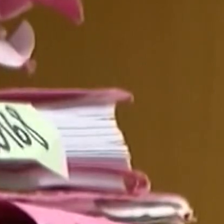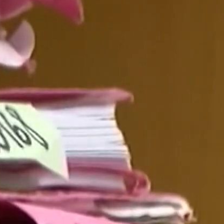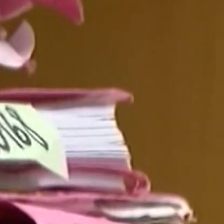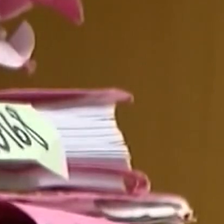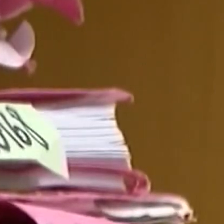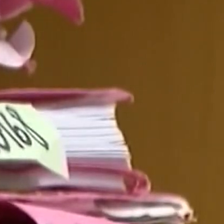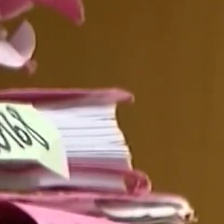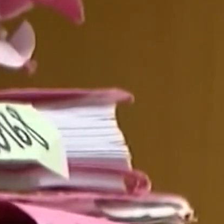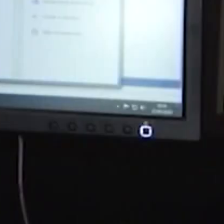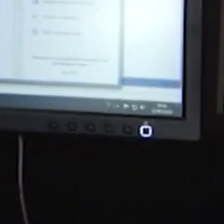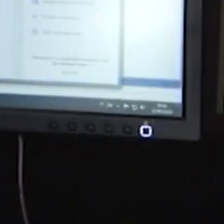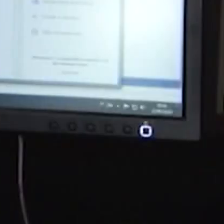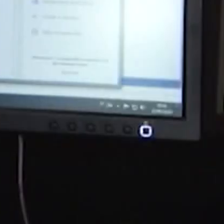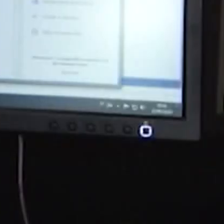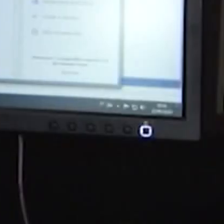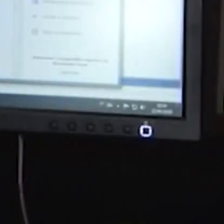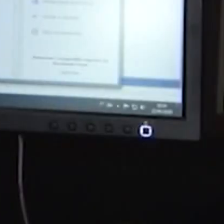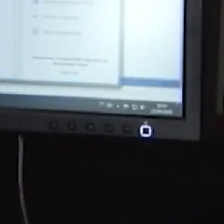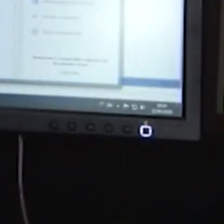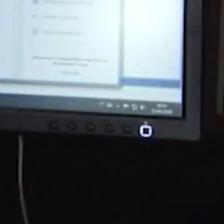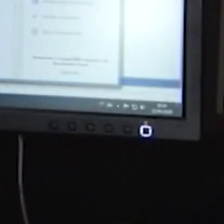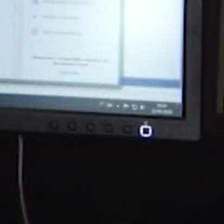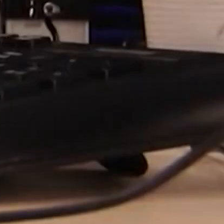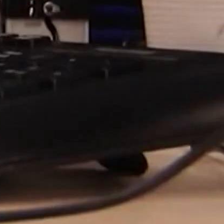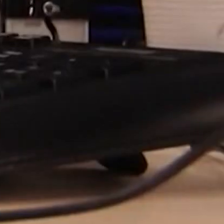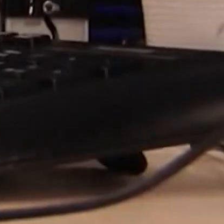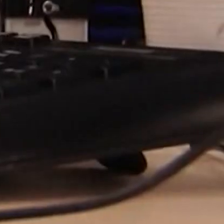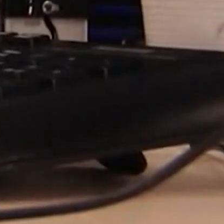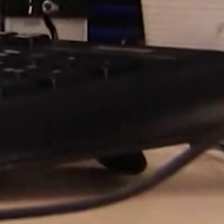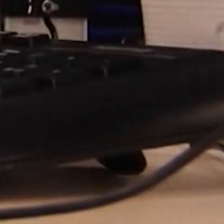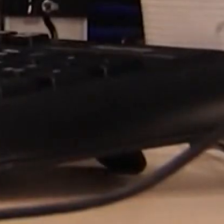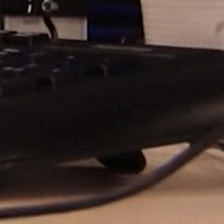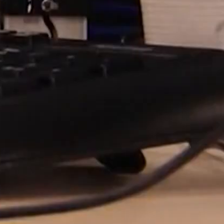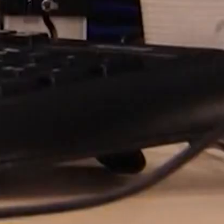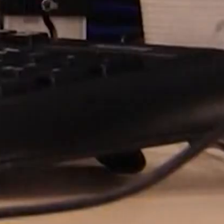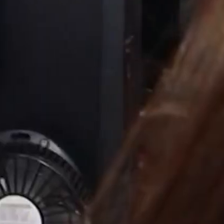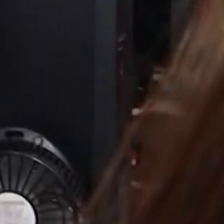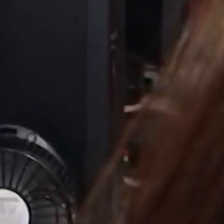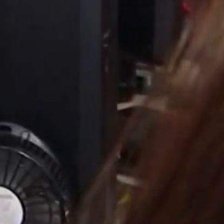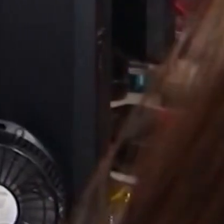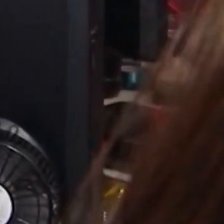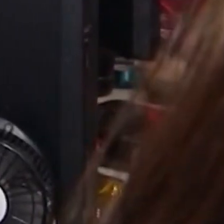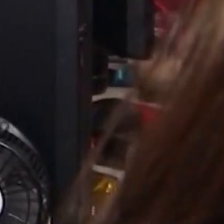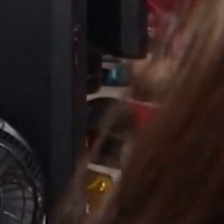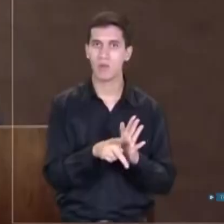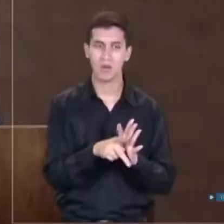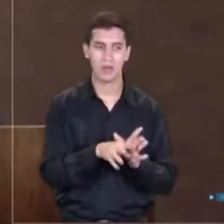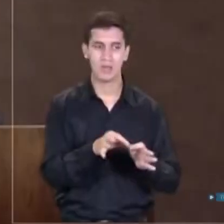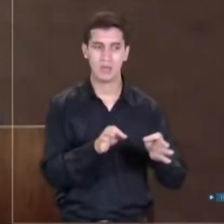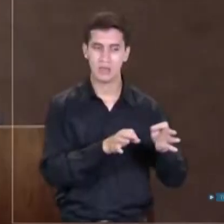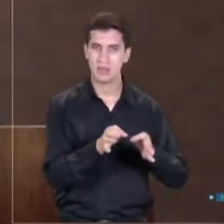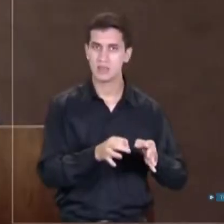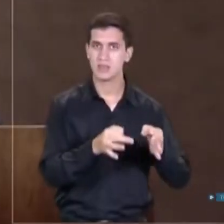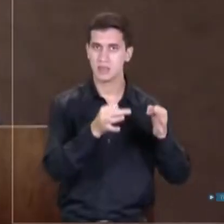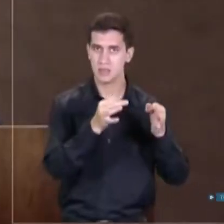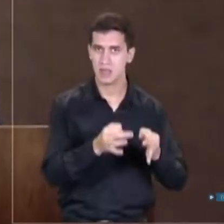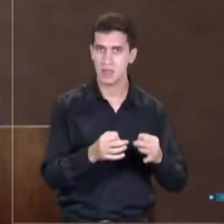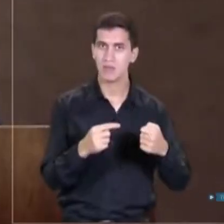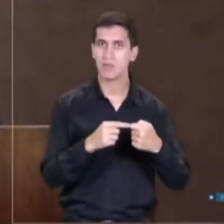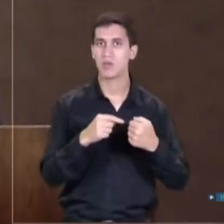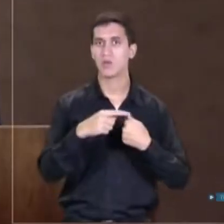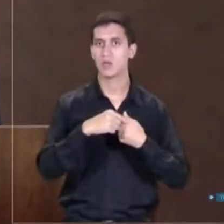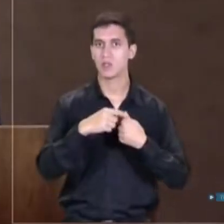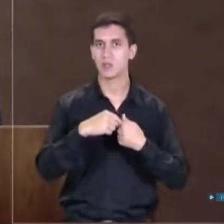são julgados em cerca de 11 anos os eletrônicos são concluídos em apenas três anos e meio o relatório ajuda